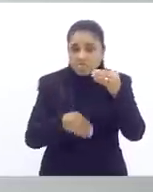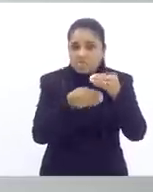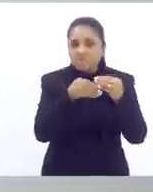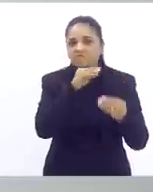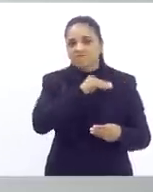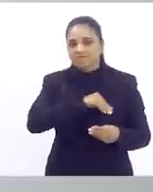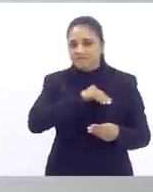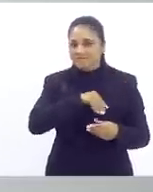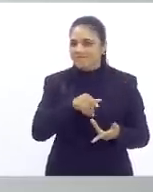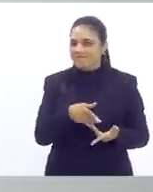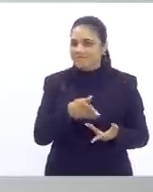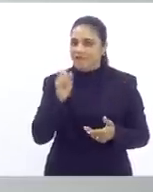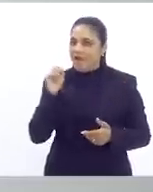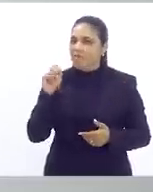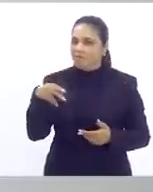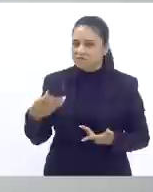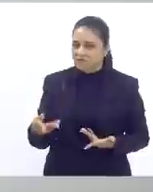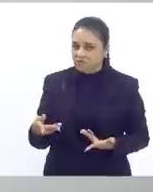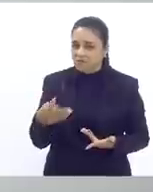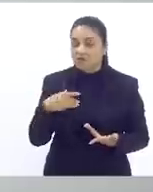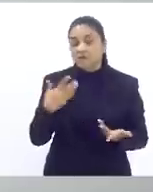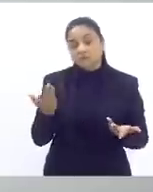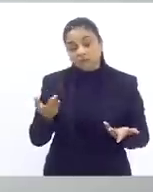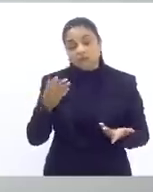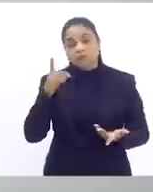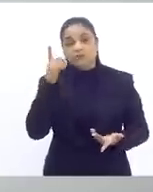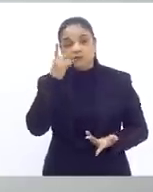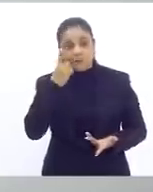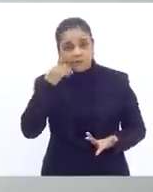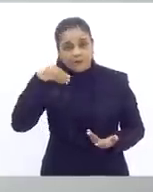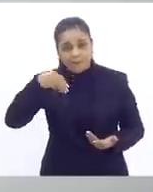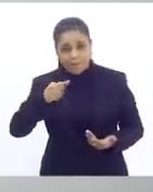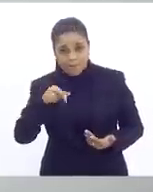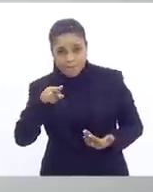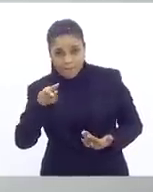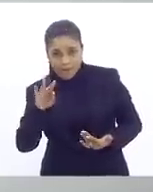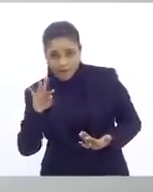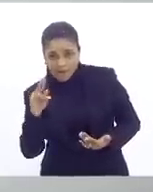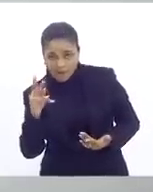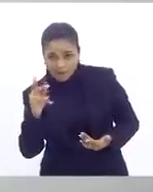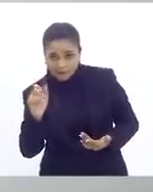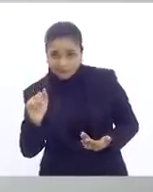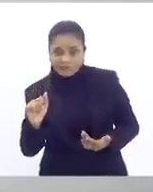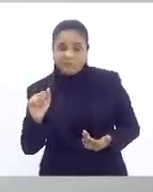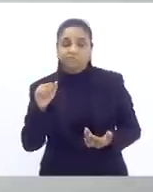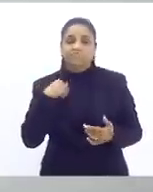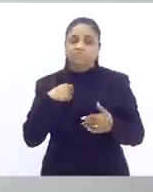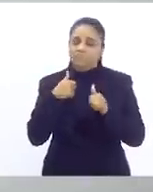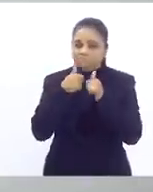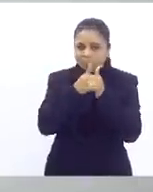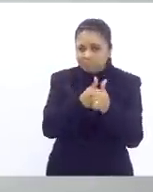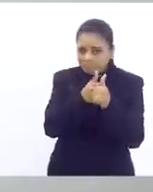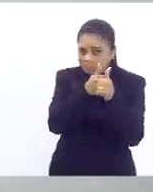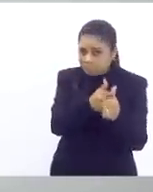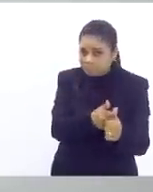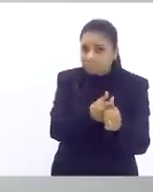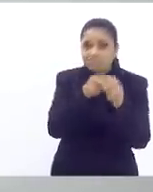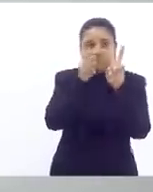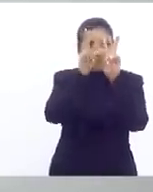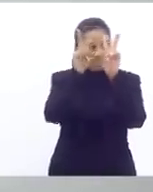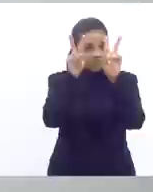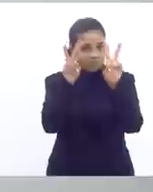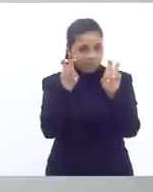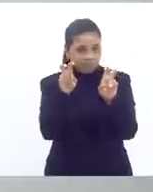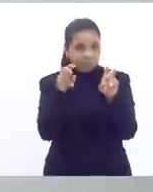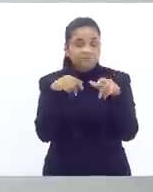por fim deputada Marta Rocha não acho que a gente tem que continuar acompanhando de perto esse tema e já